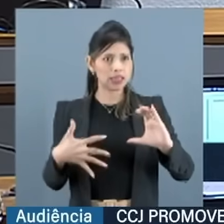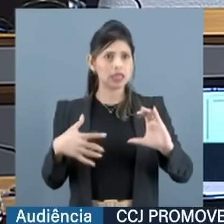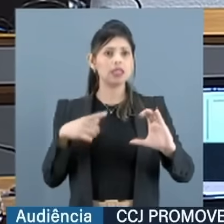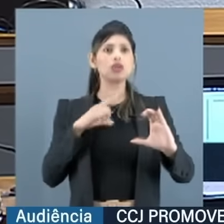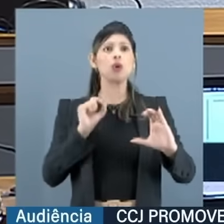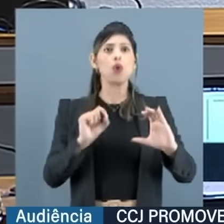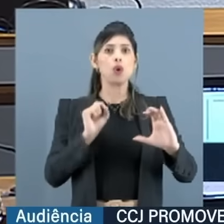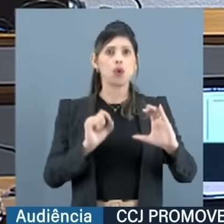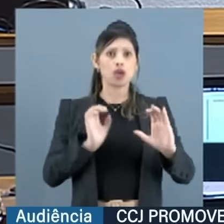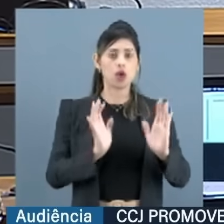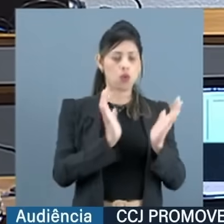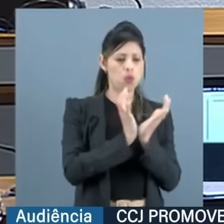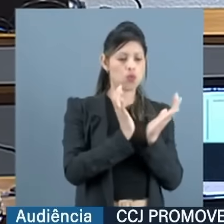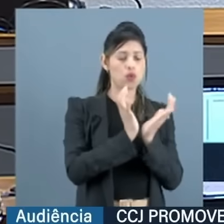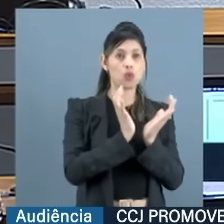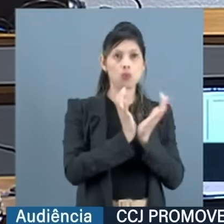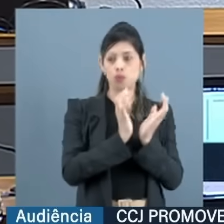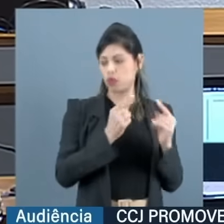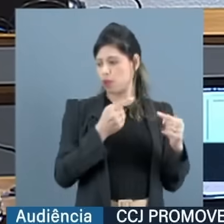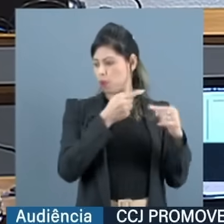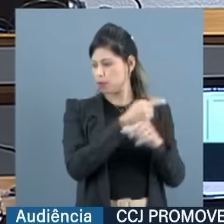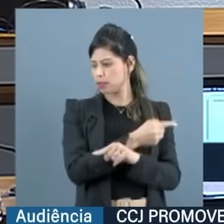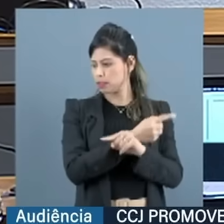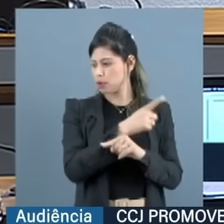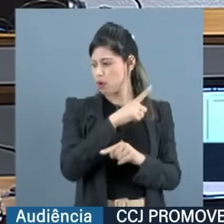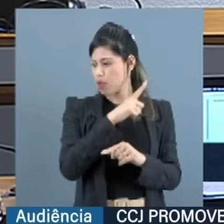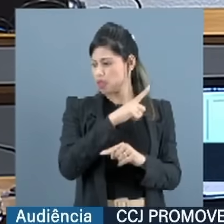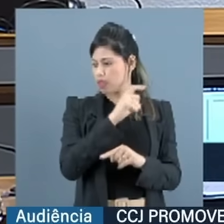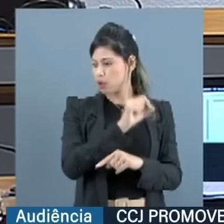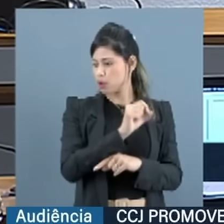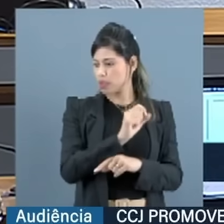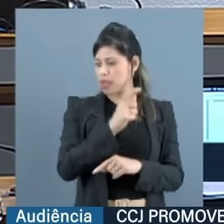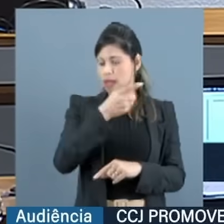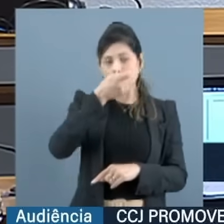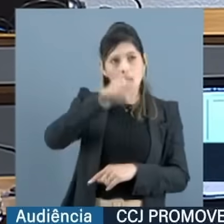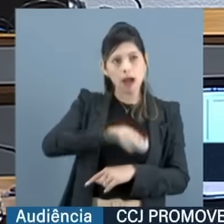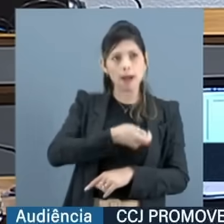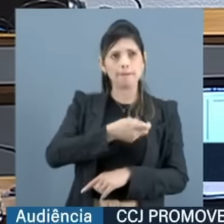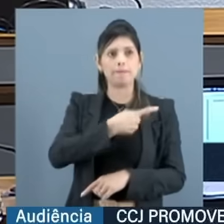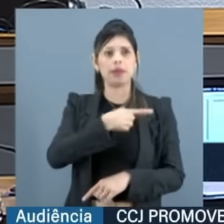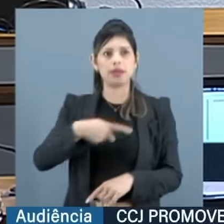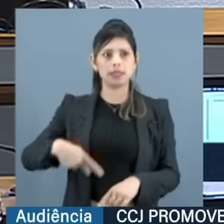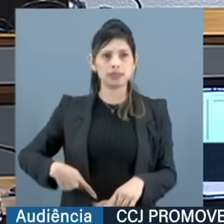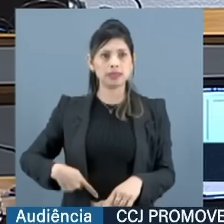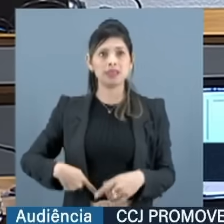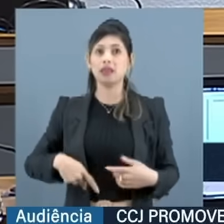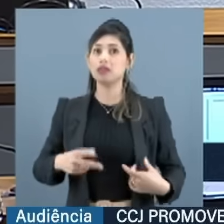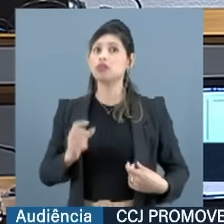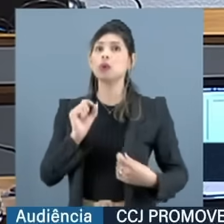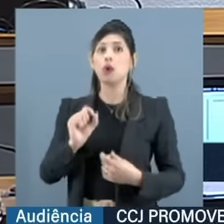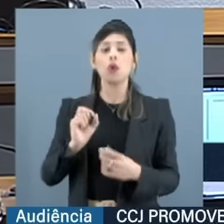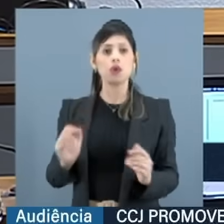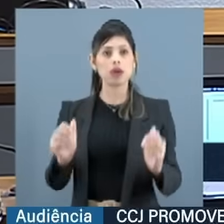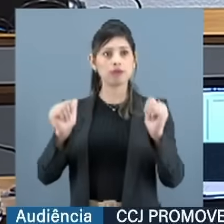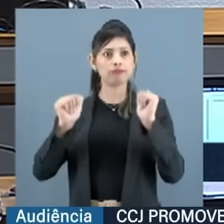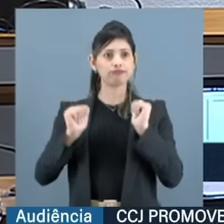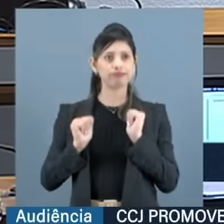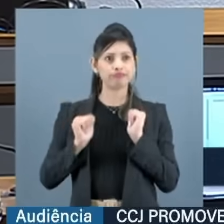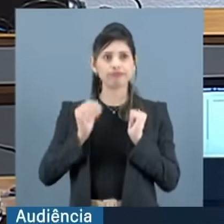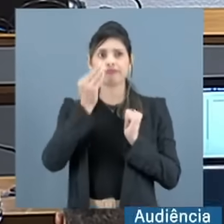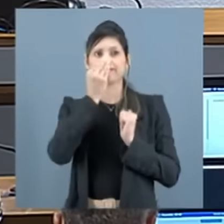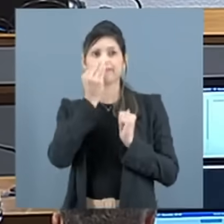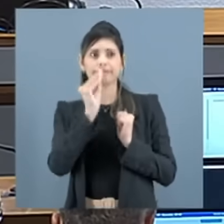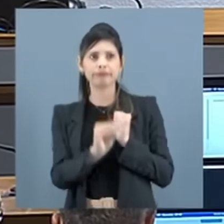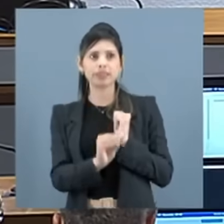da oposição atribui a essa presidência omissões que, na verdade, são